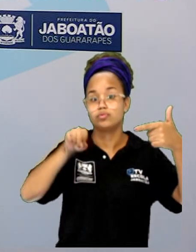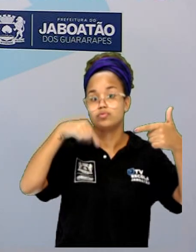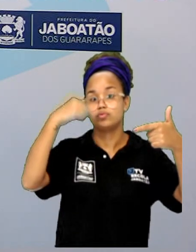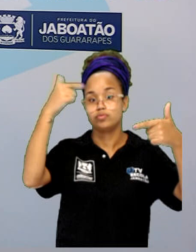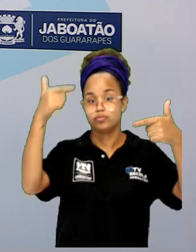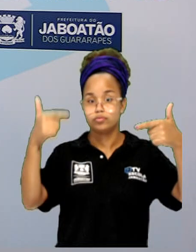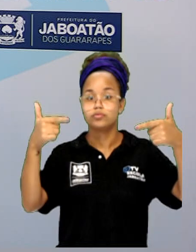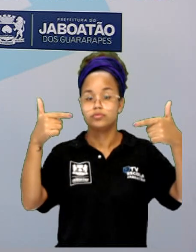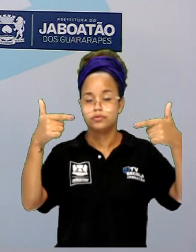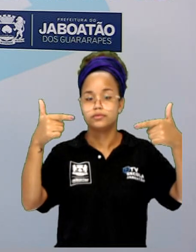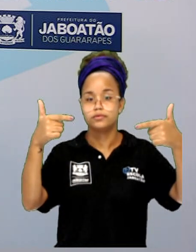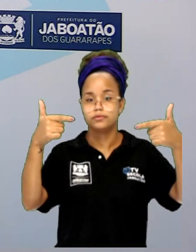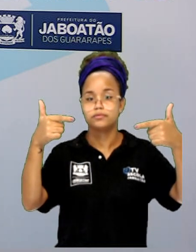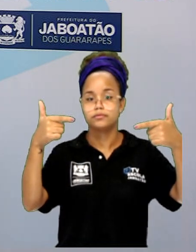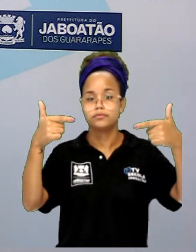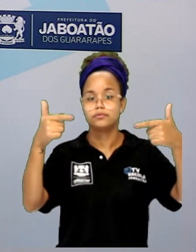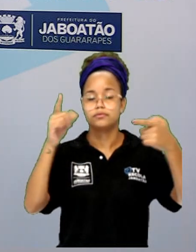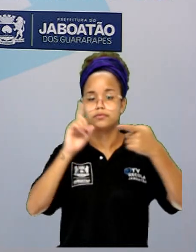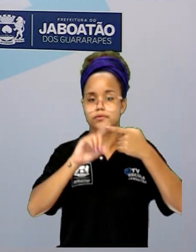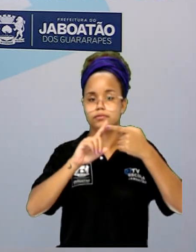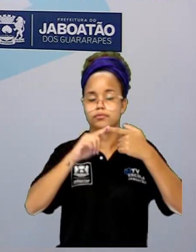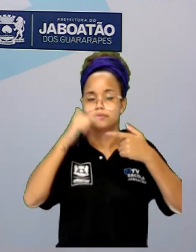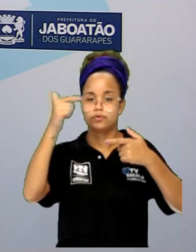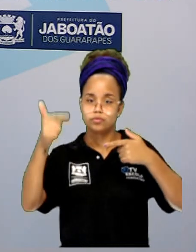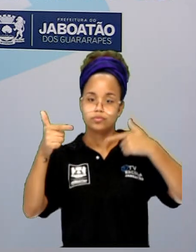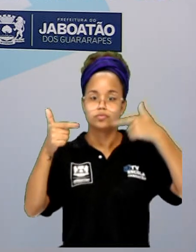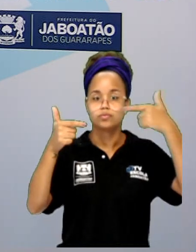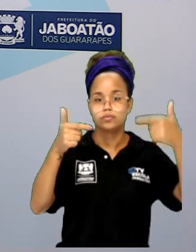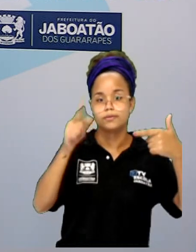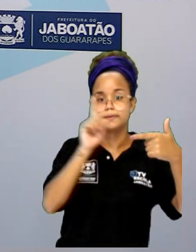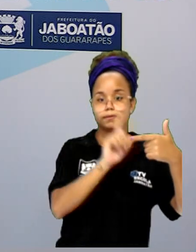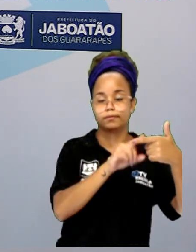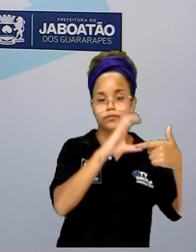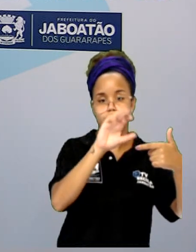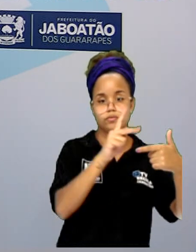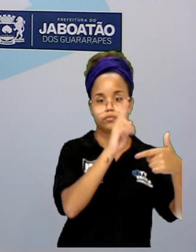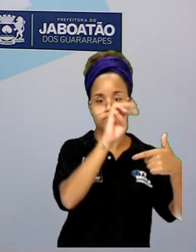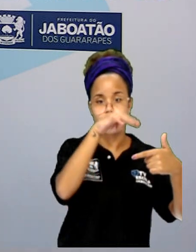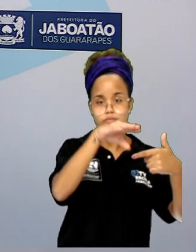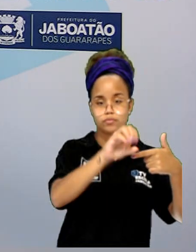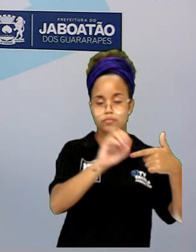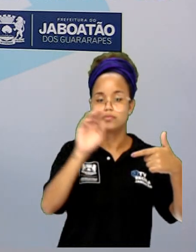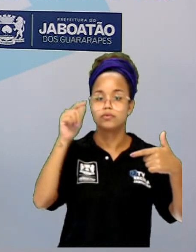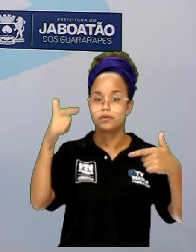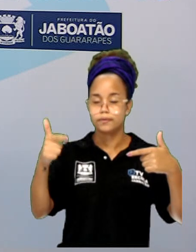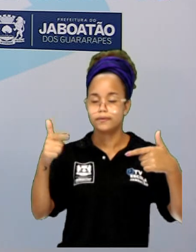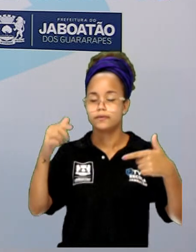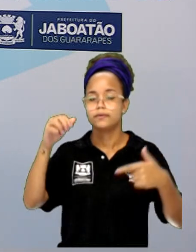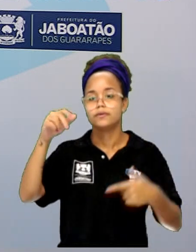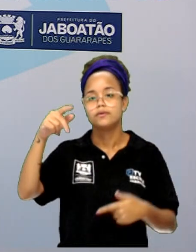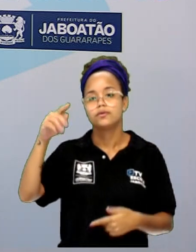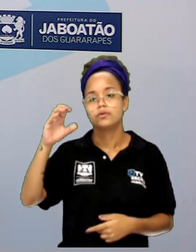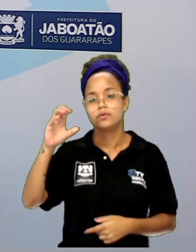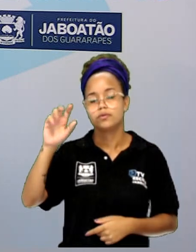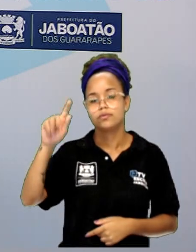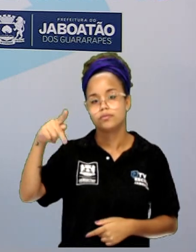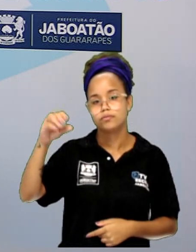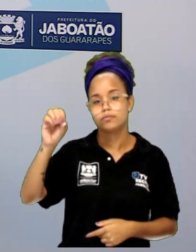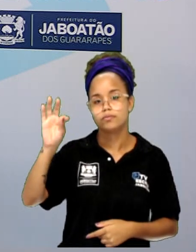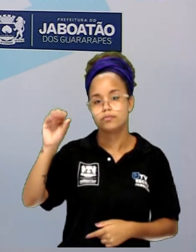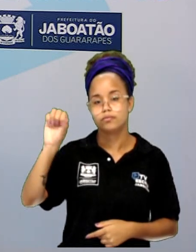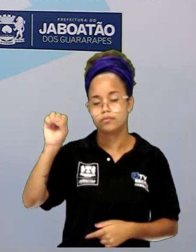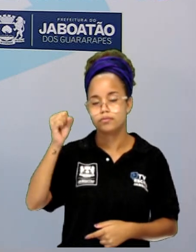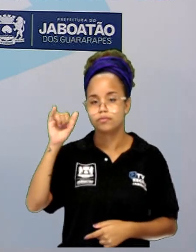você tem 2 de nitrato de potássio, quando eu quero dobrar esse